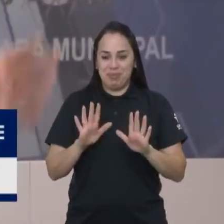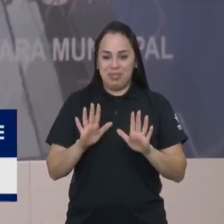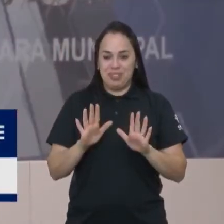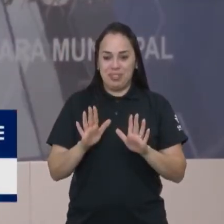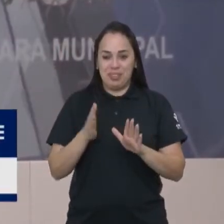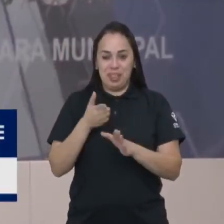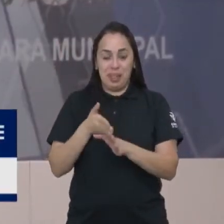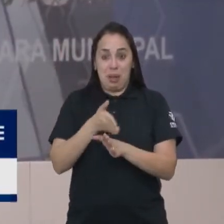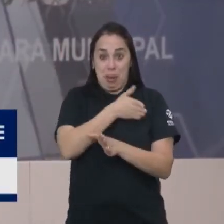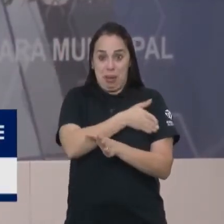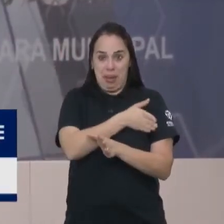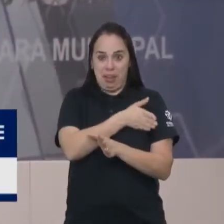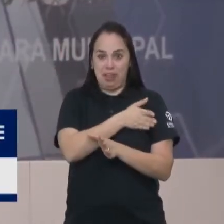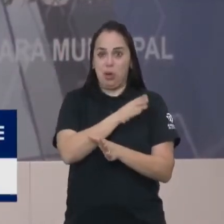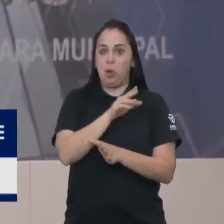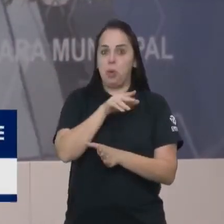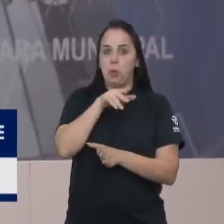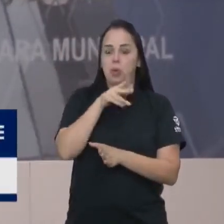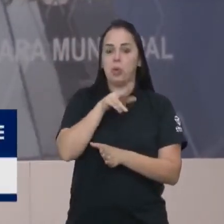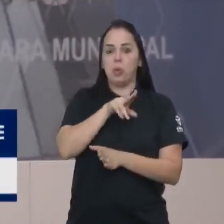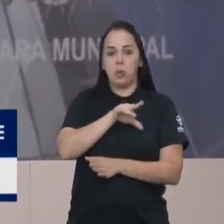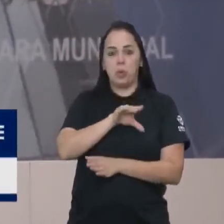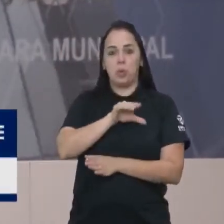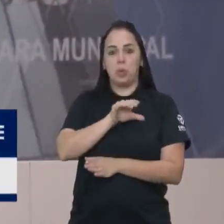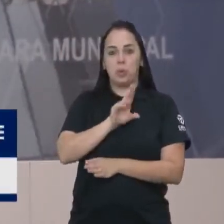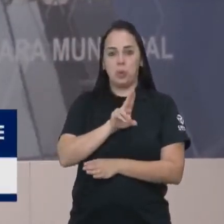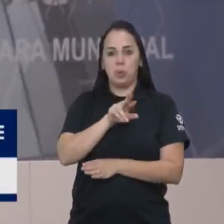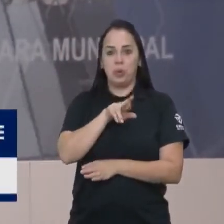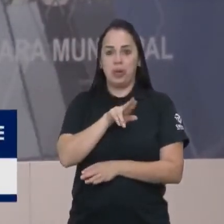Depois de um discurso desse do Cury,